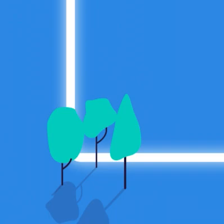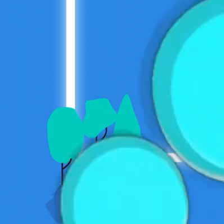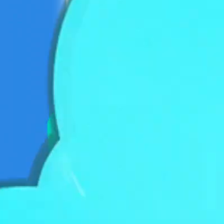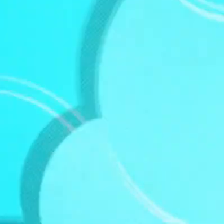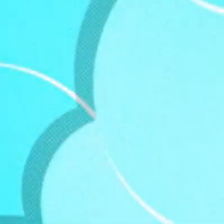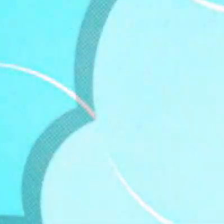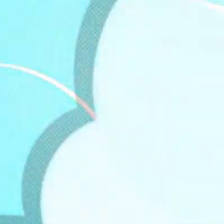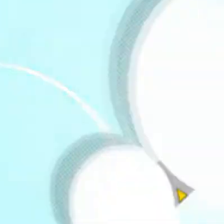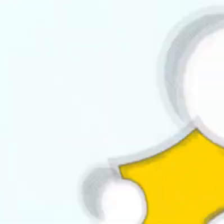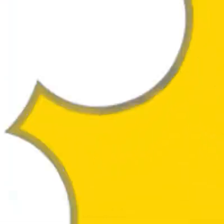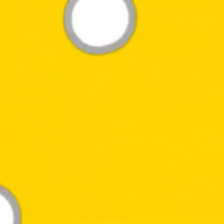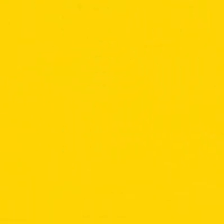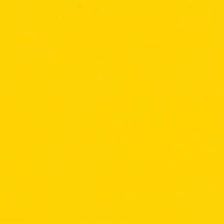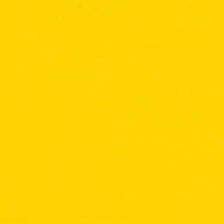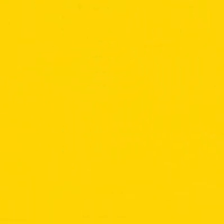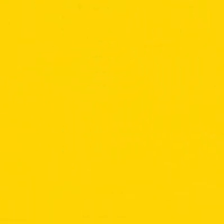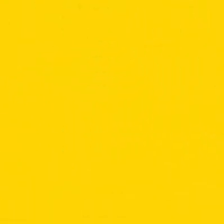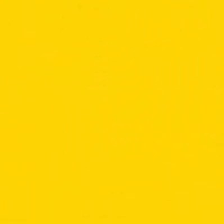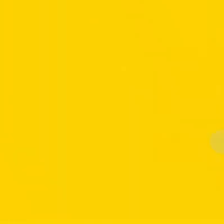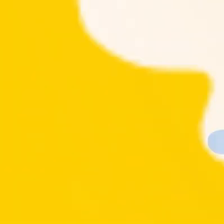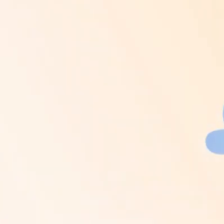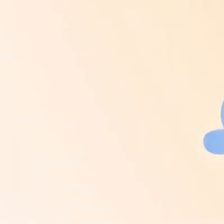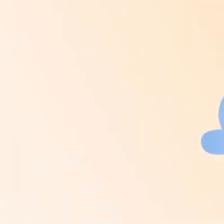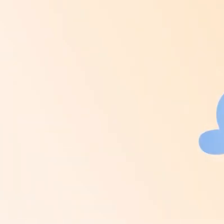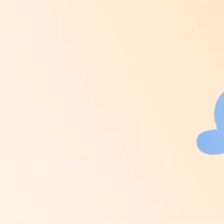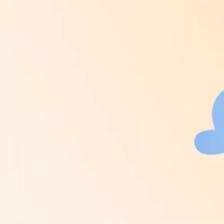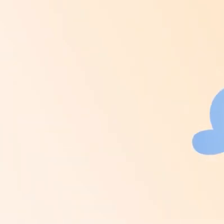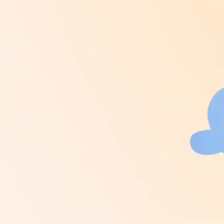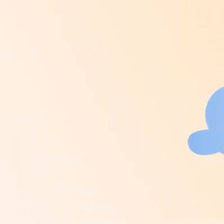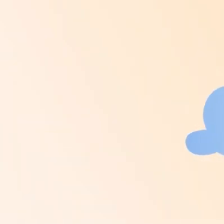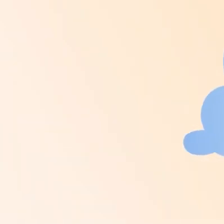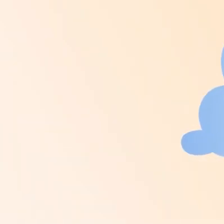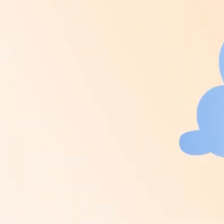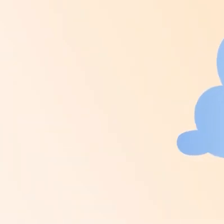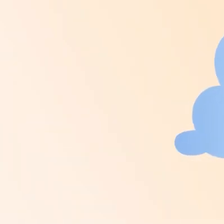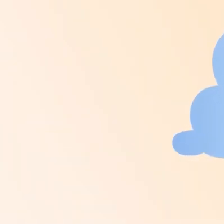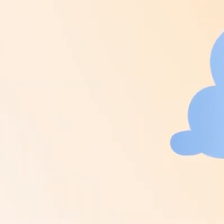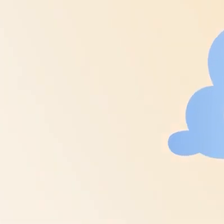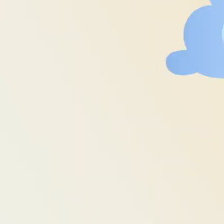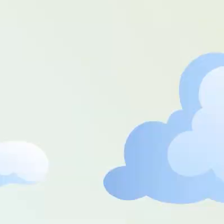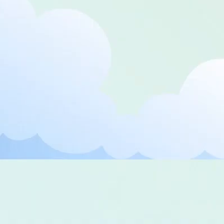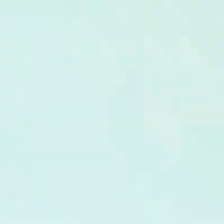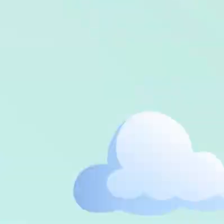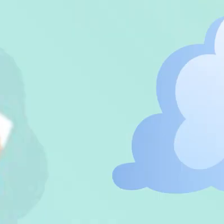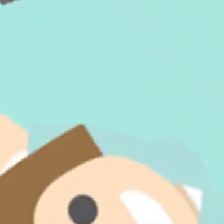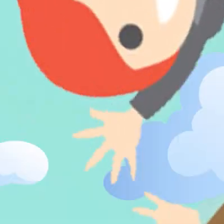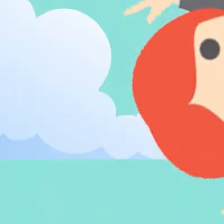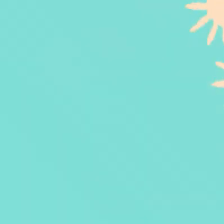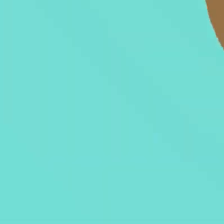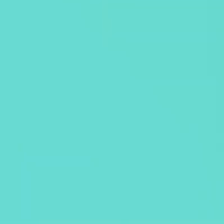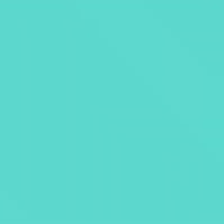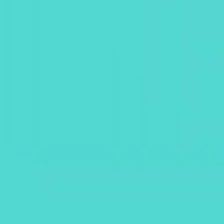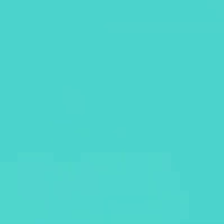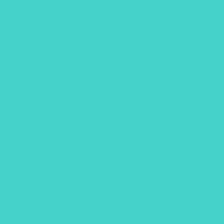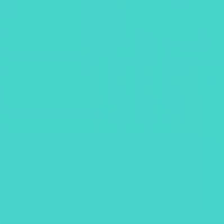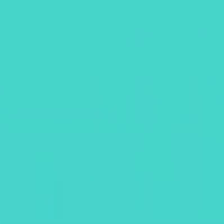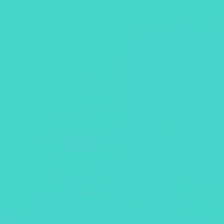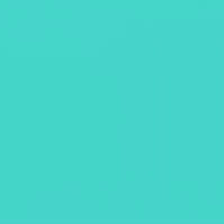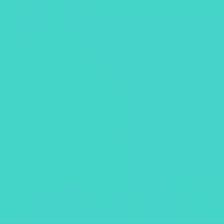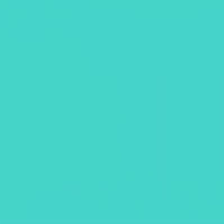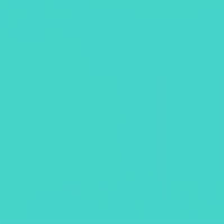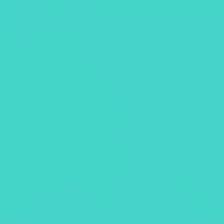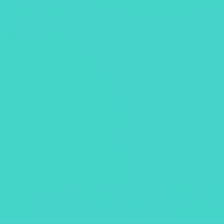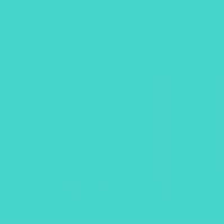linfático. Atualmente no Brasil, o câncer representa a primeira causa de morte por doença entre crianças e